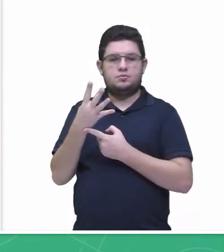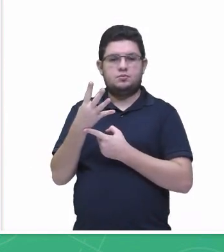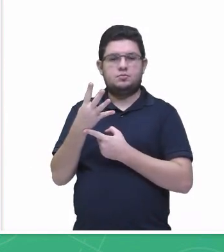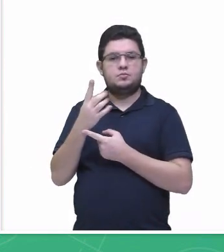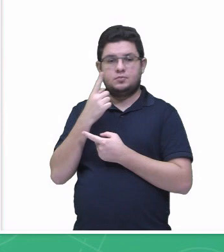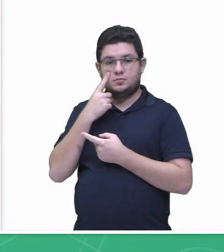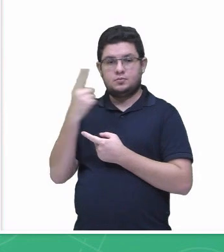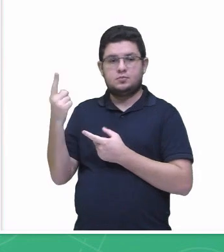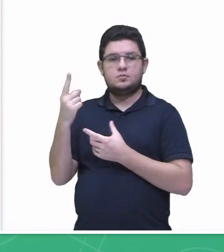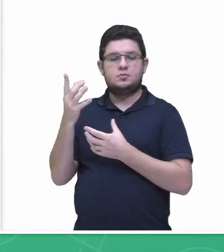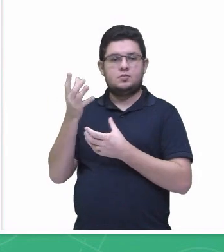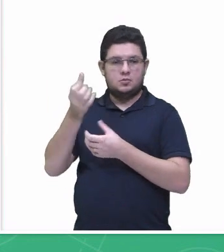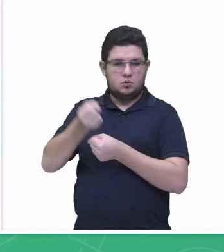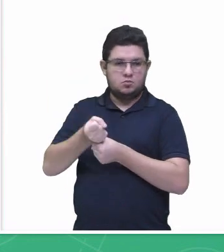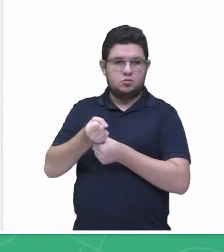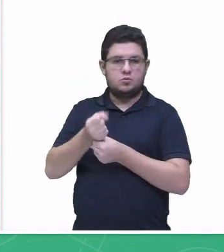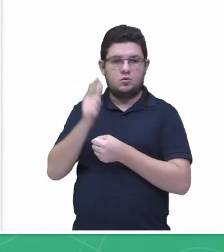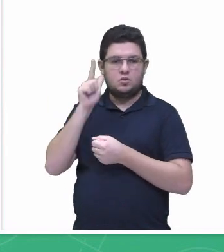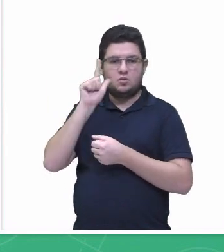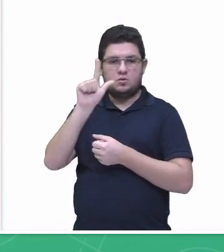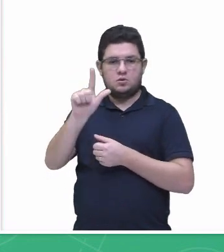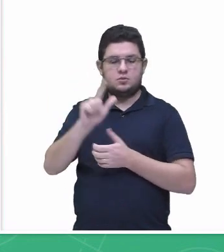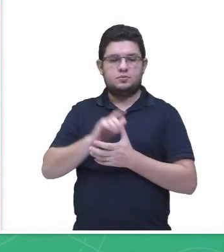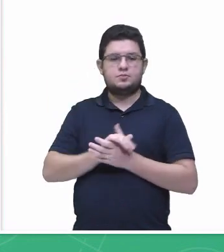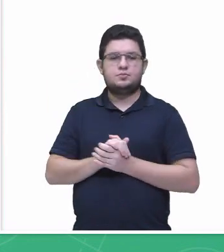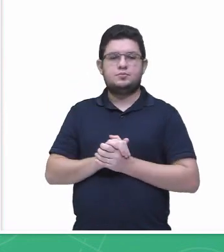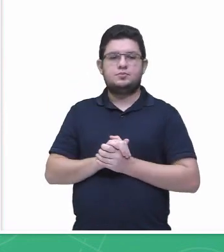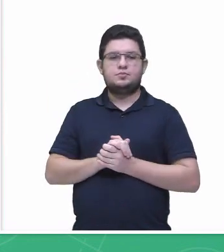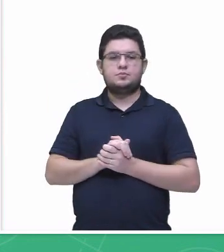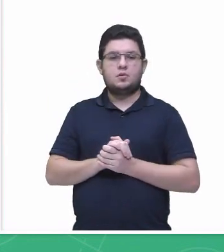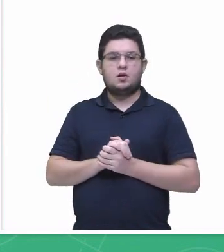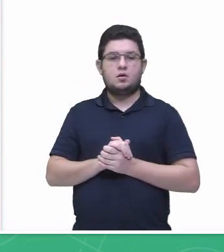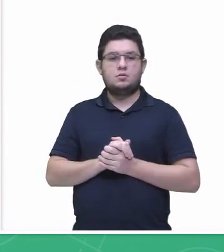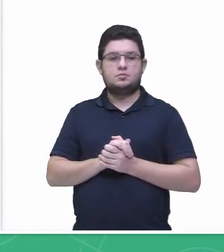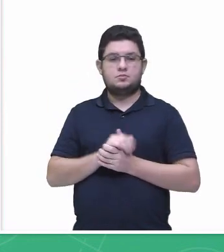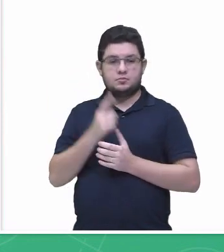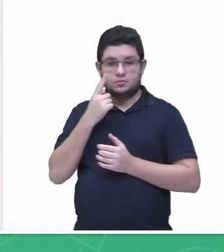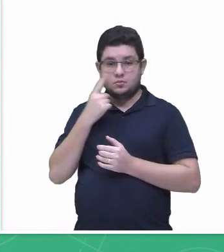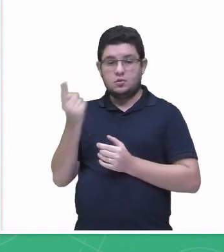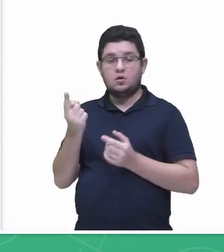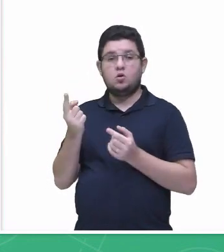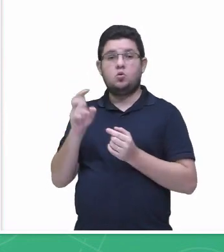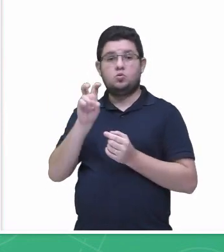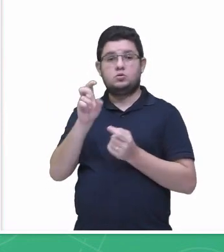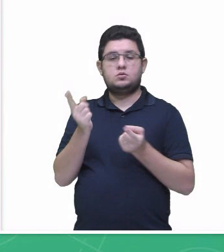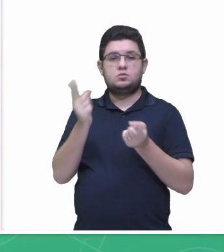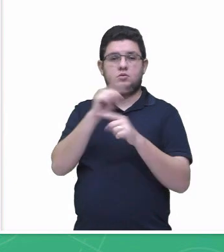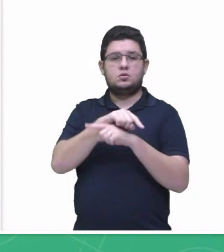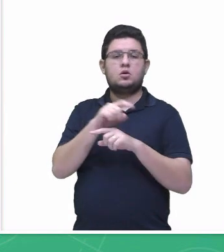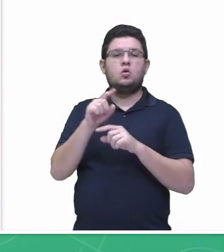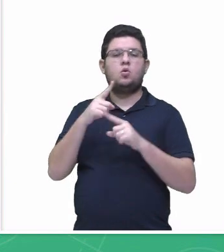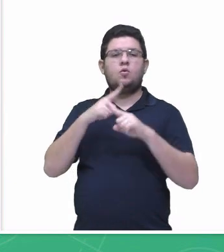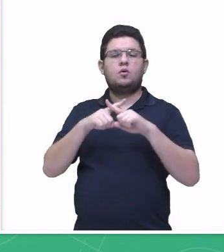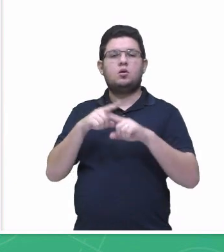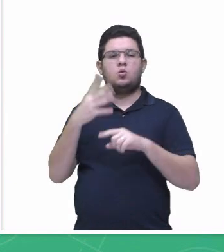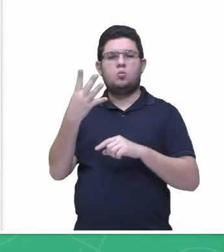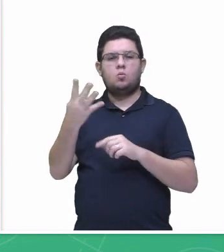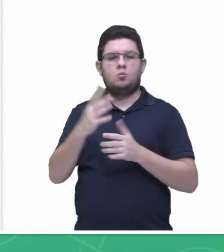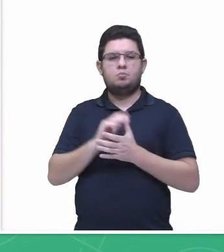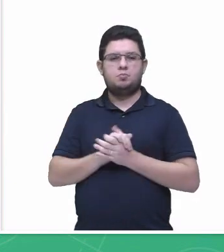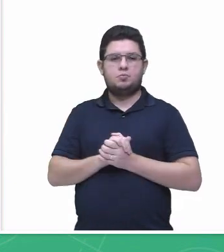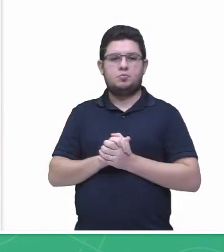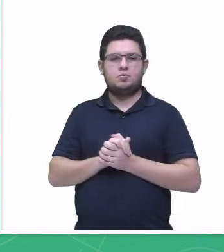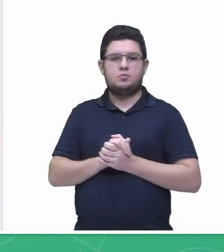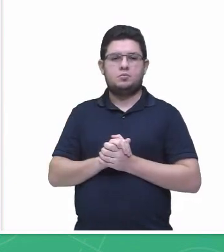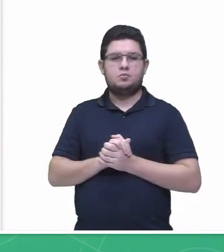estava no segundo membro, onde tem só número. E aí o 5 vai passar multiplicando o 4 agora. Vai aparecer então na